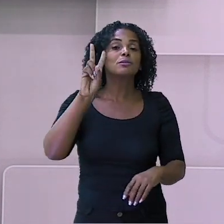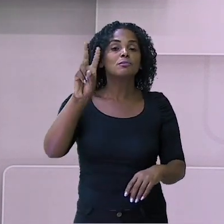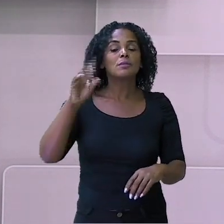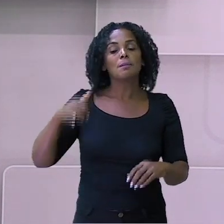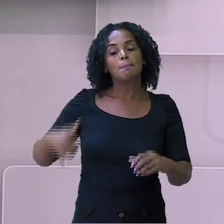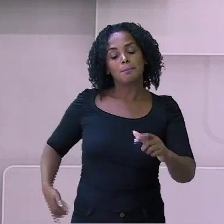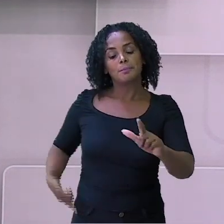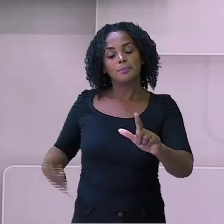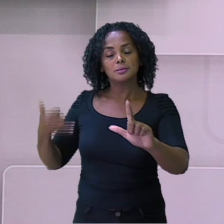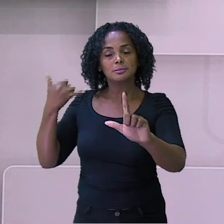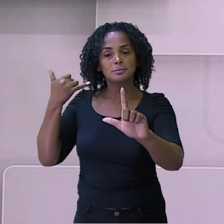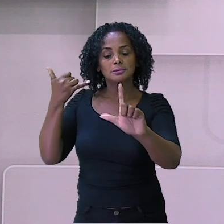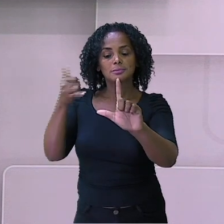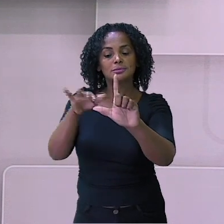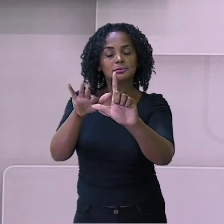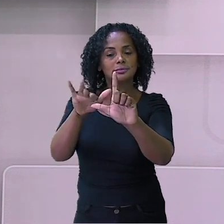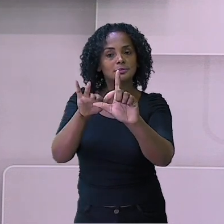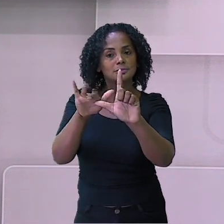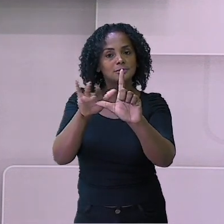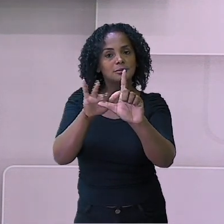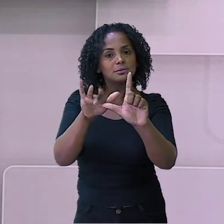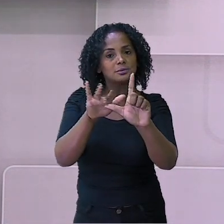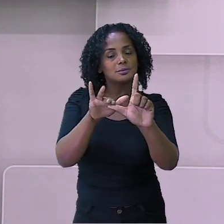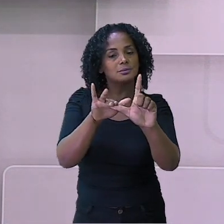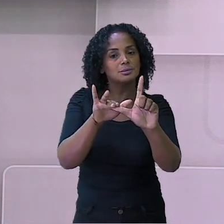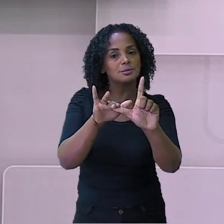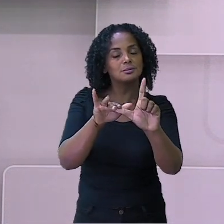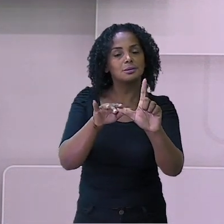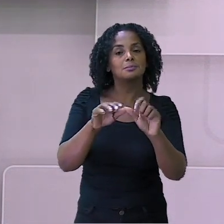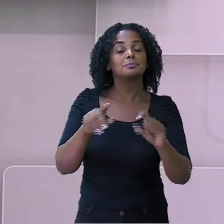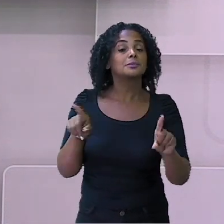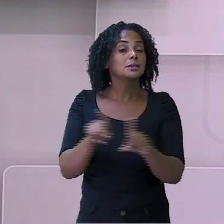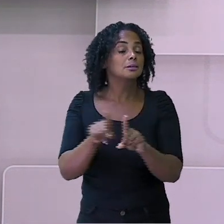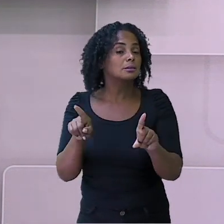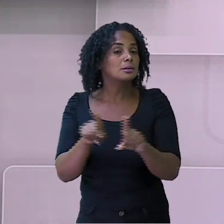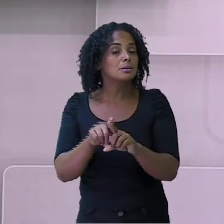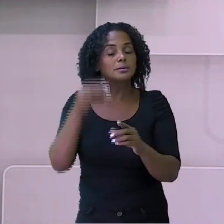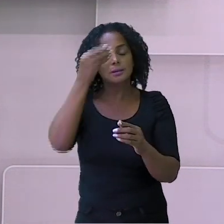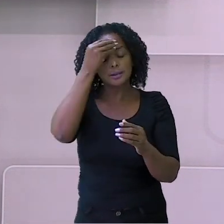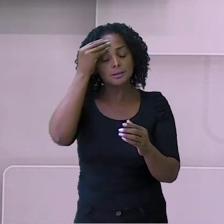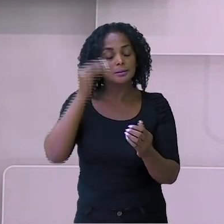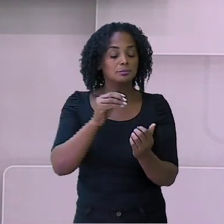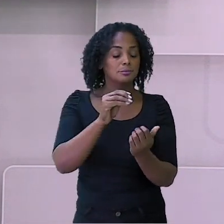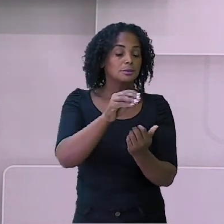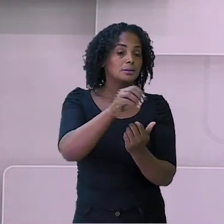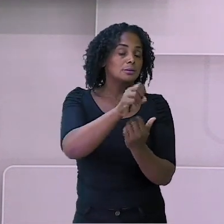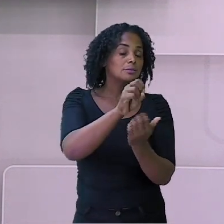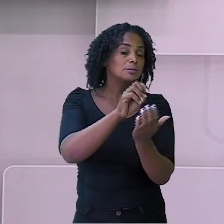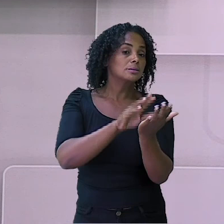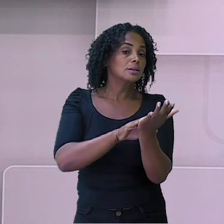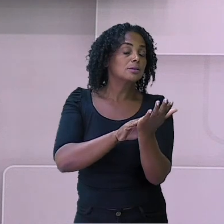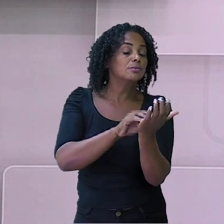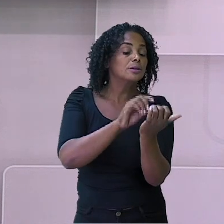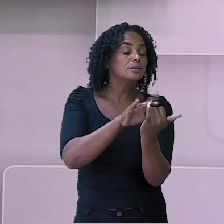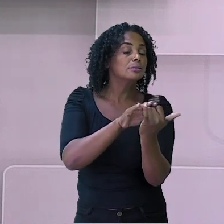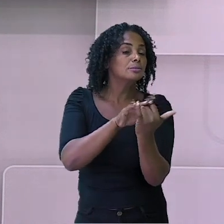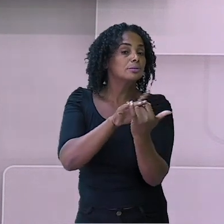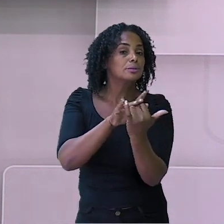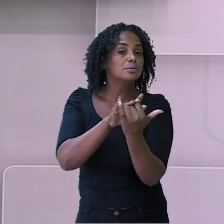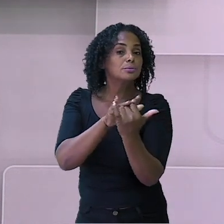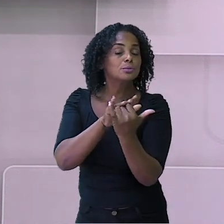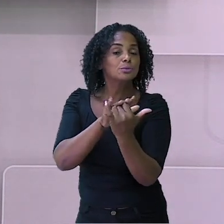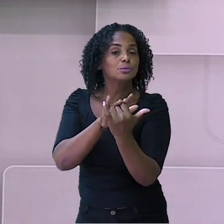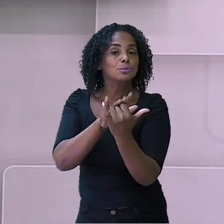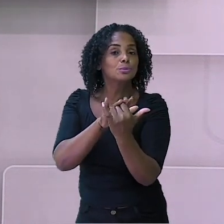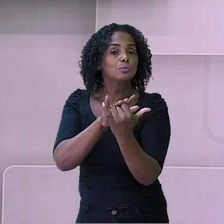aponte a câmera do seu celular para a imagem que aparece no canto da tela. E não esqueça de se inscrever no nosso